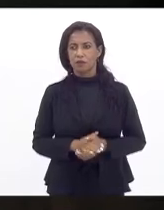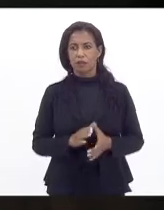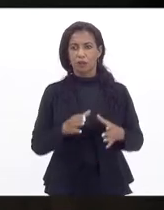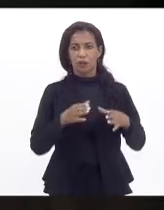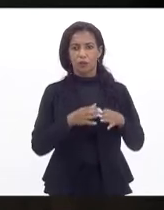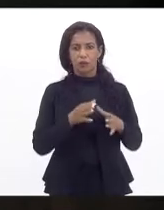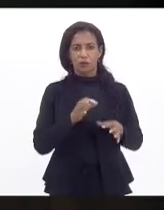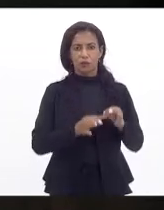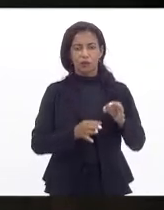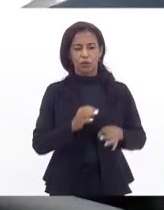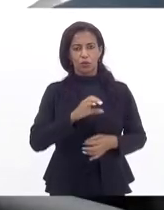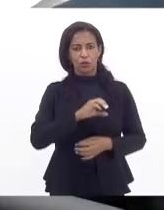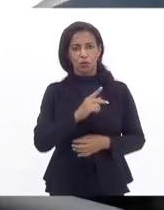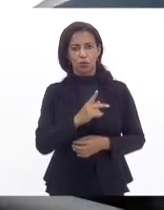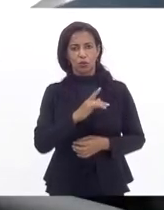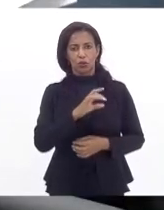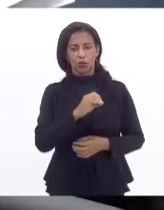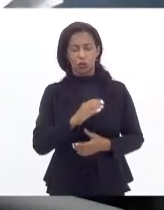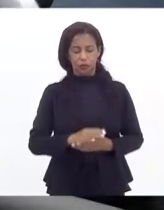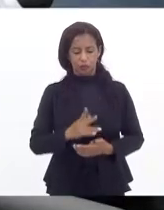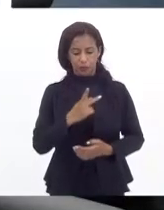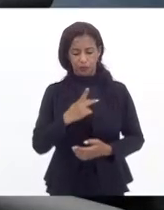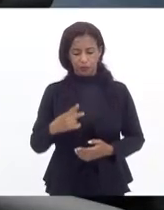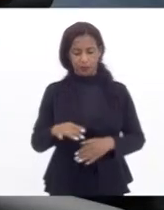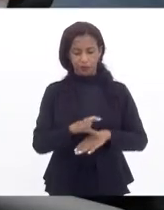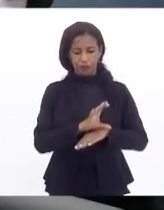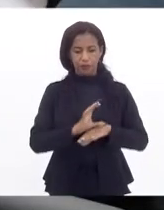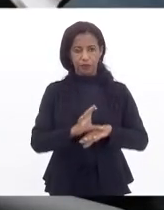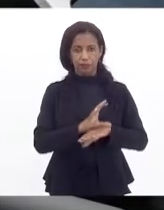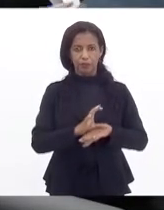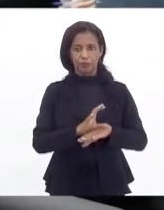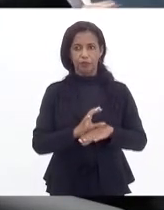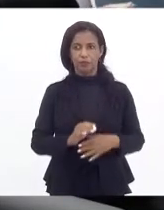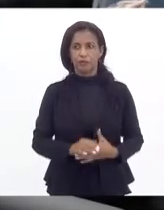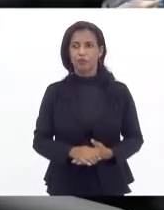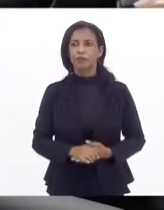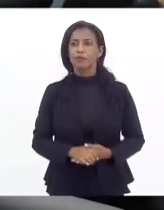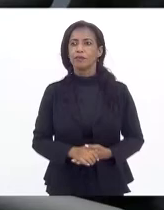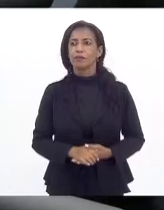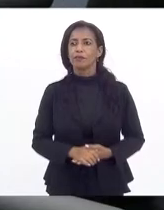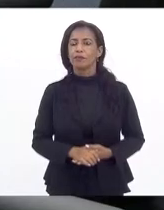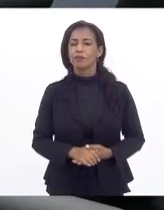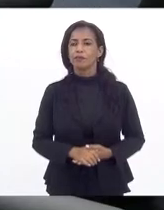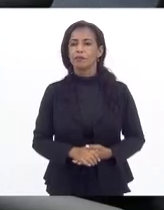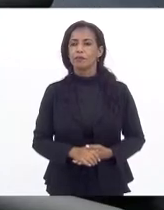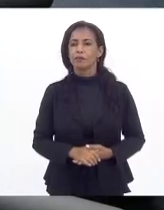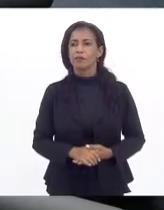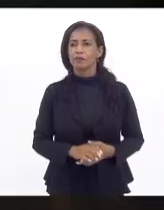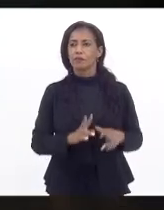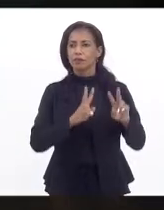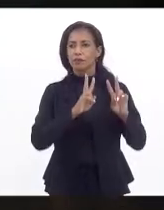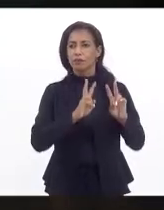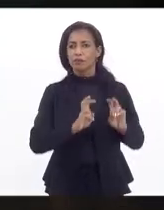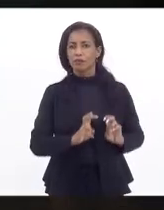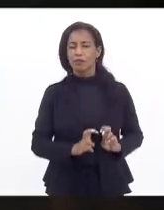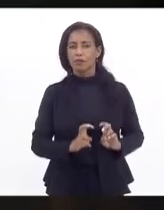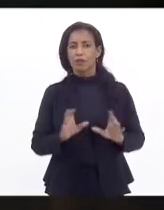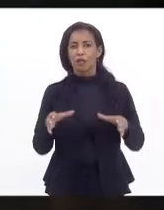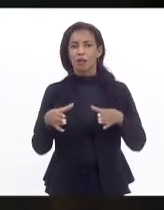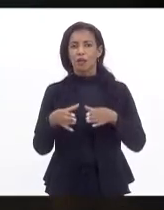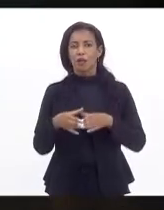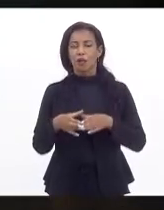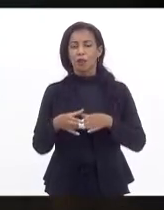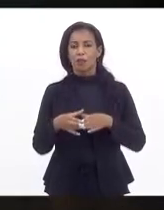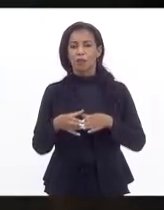Constituição e Justiça, deputado Chico Machado. Senhor presidente, pela constitucionalidade da matéria. Pela Comissão de Educação,